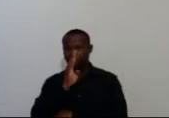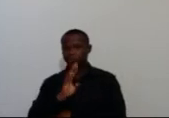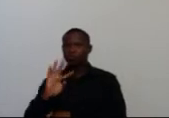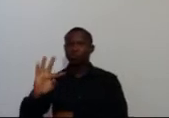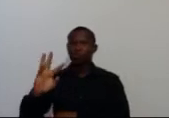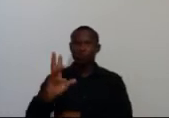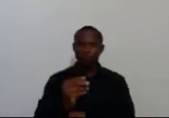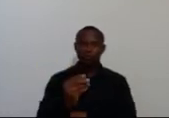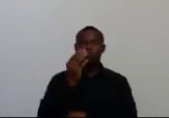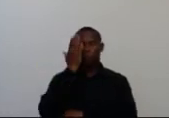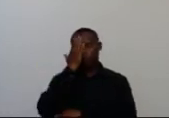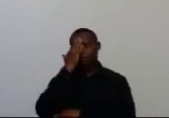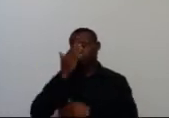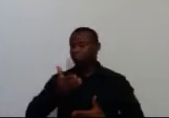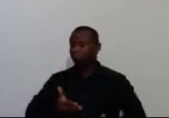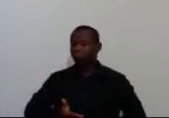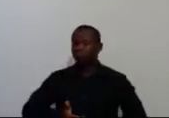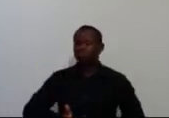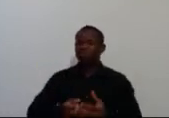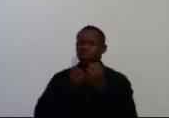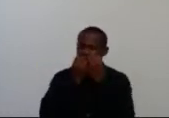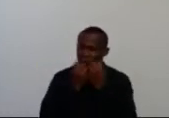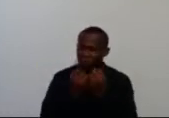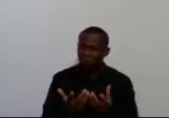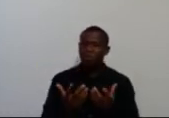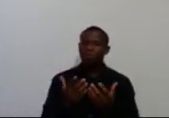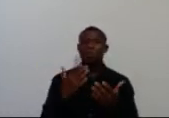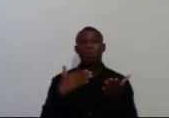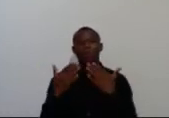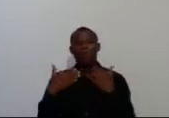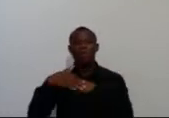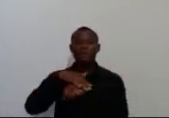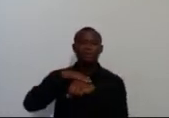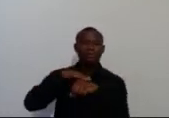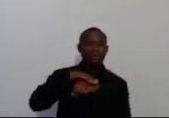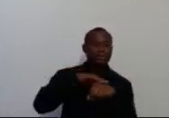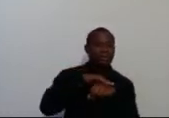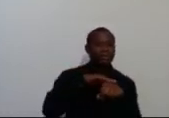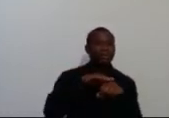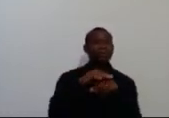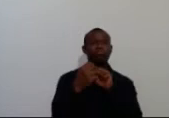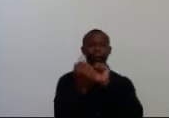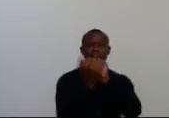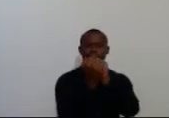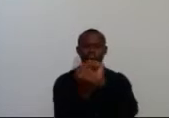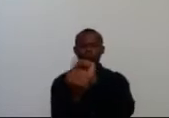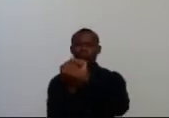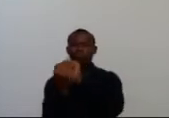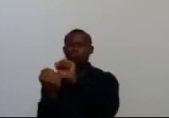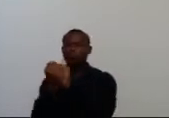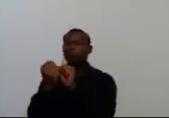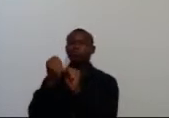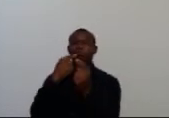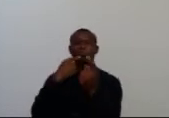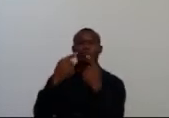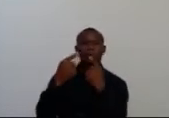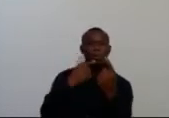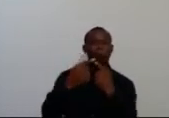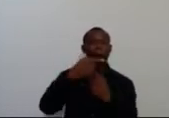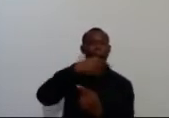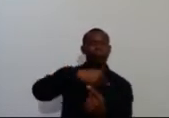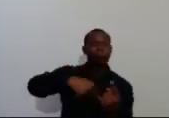mais próximo e dialogando com quem, de fato, está na frente, linha de frente, atuando e fazendo o Senac